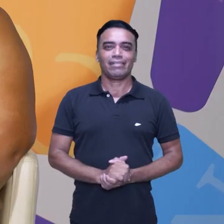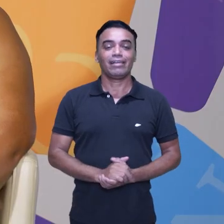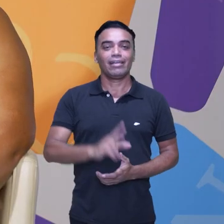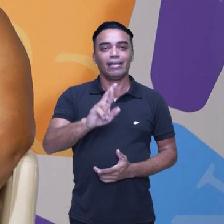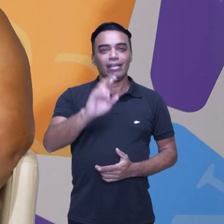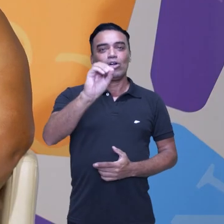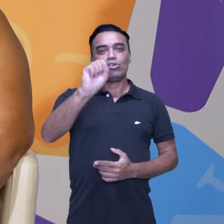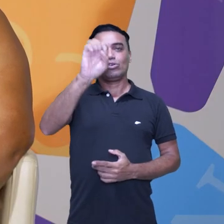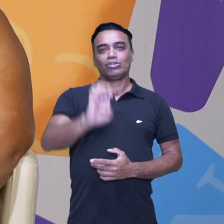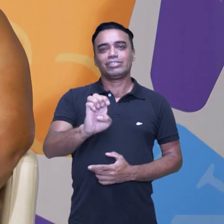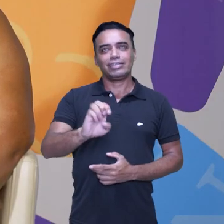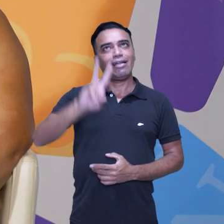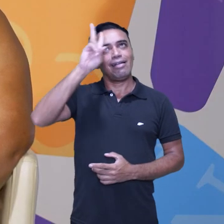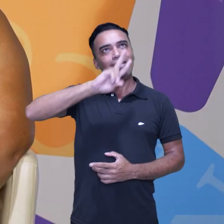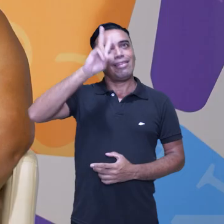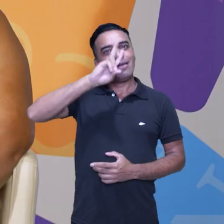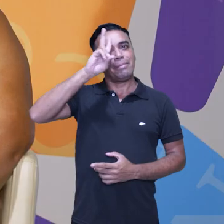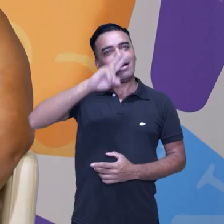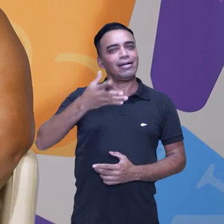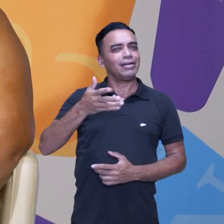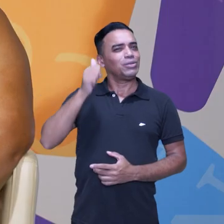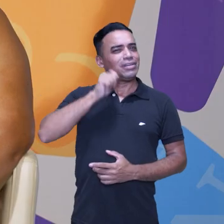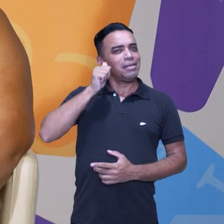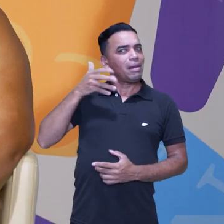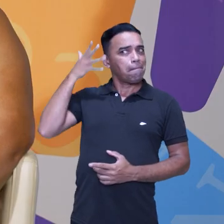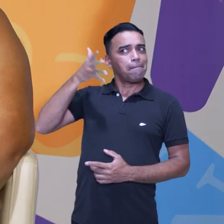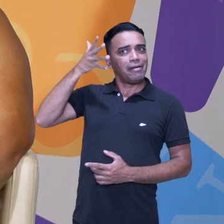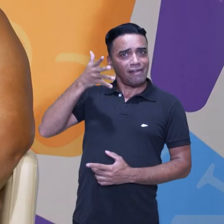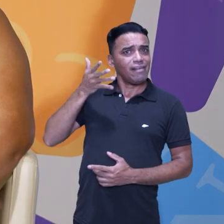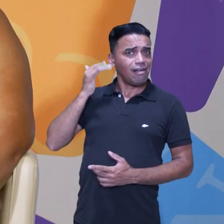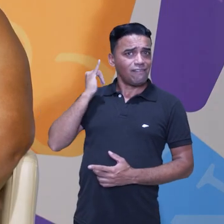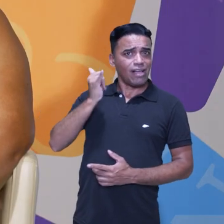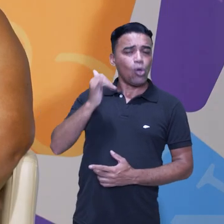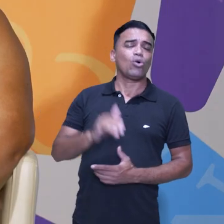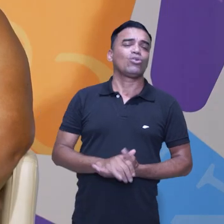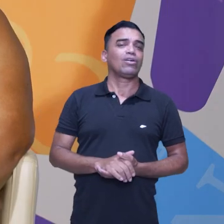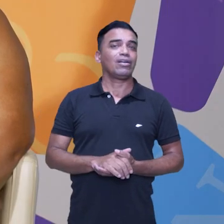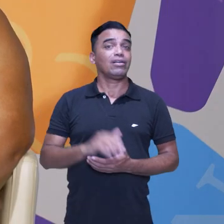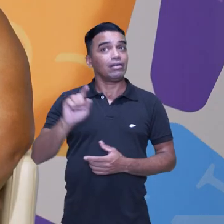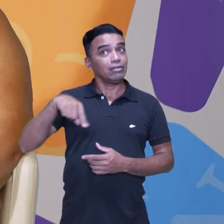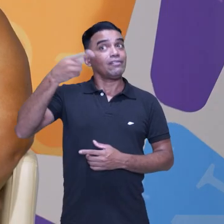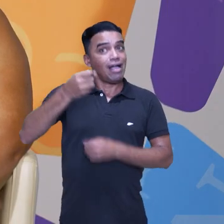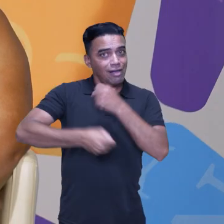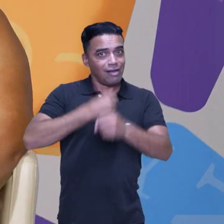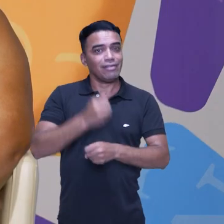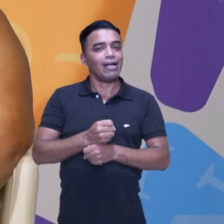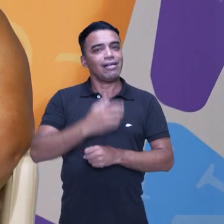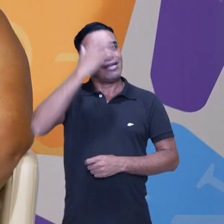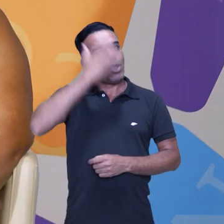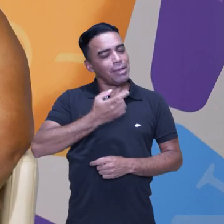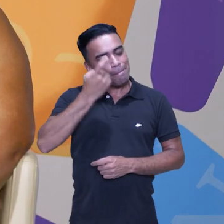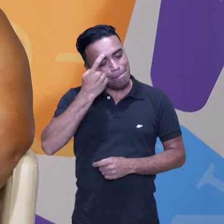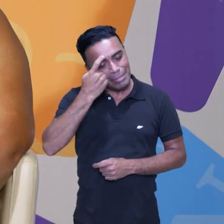Rose, relembrando ali o que a menina falou ali e o que você vai fazer para o próximo ano. Você realmente tem que